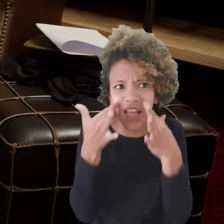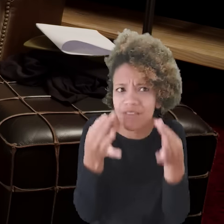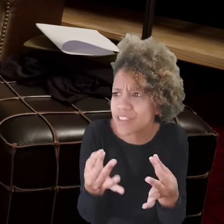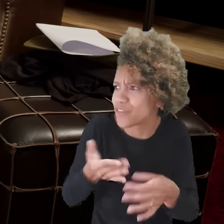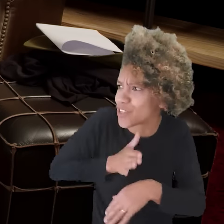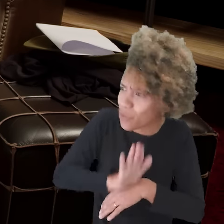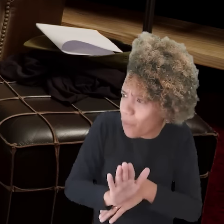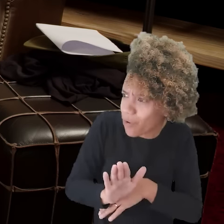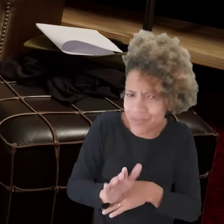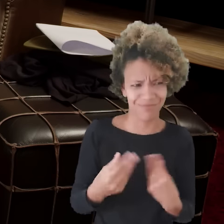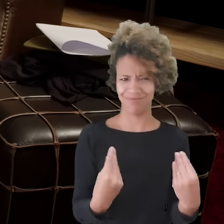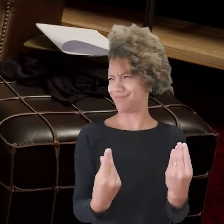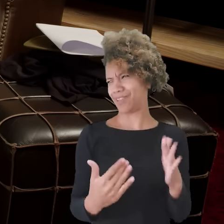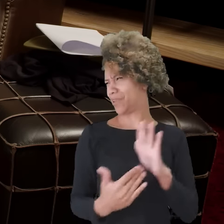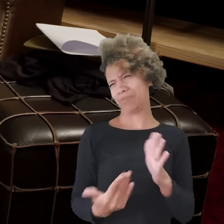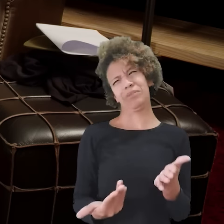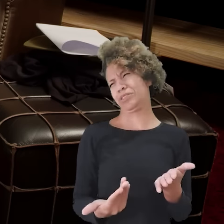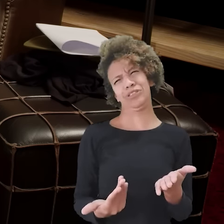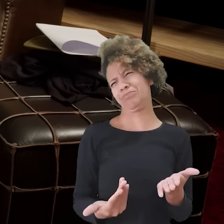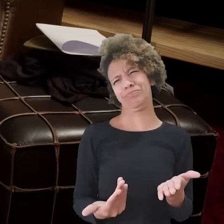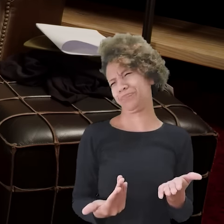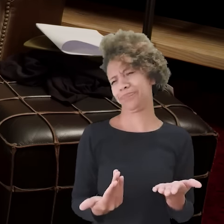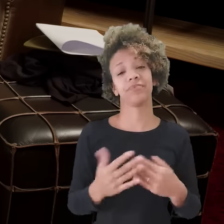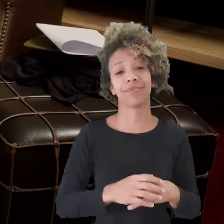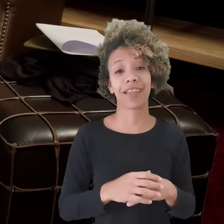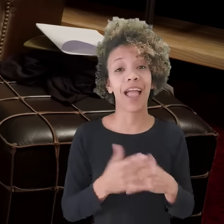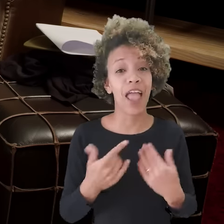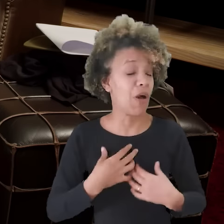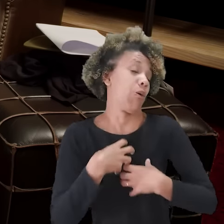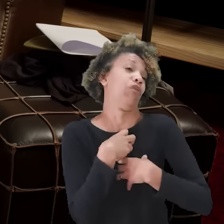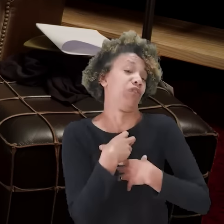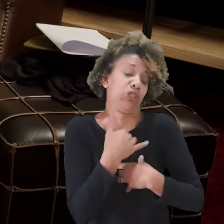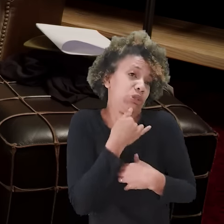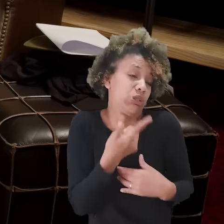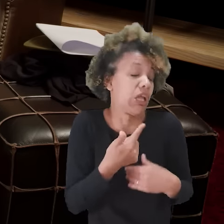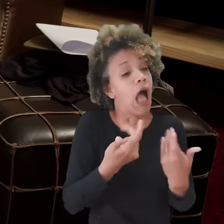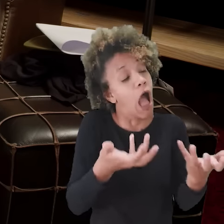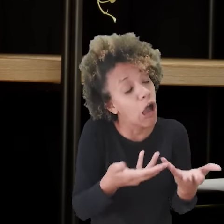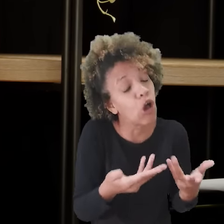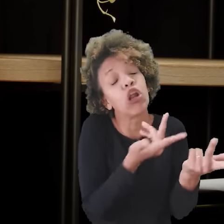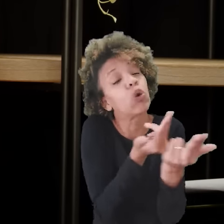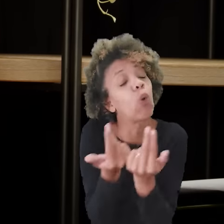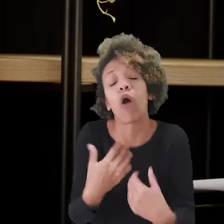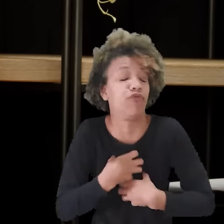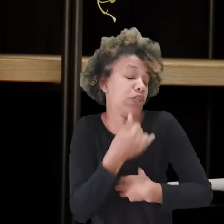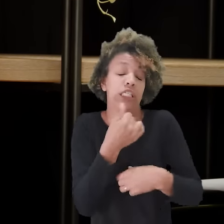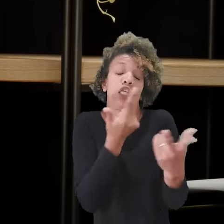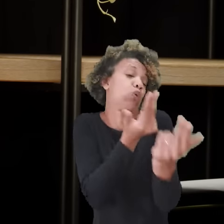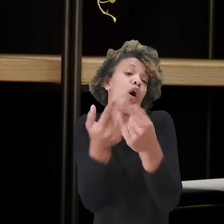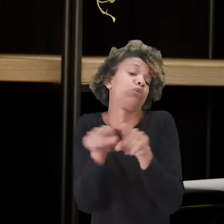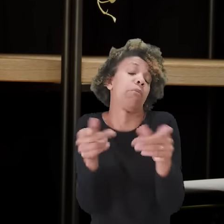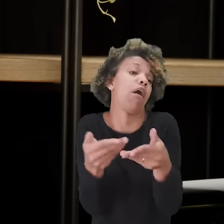tu tá chamando atenção pra falar que tu não gosta cara porque eu não gosto eu simplesmente estou muito ofendido com isso agora vocês têm que ficar ofendido também